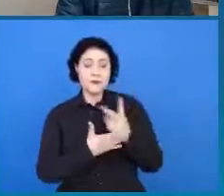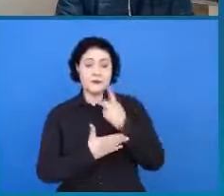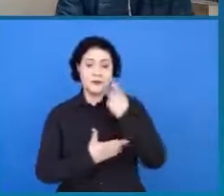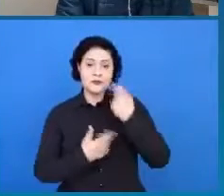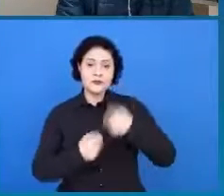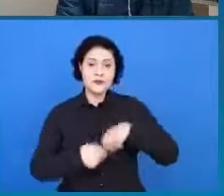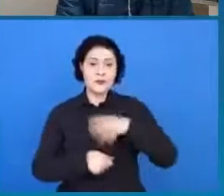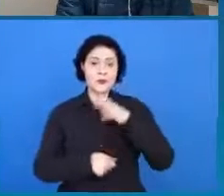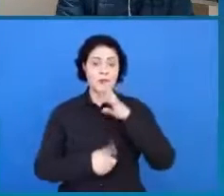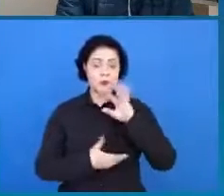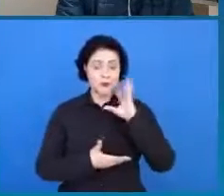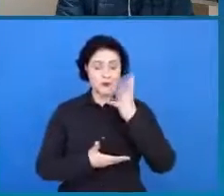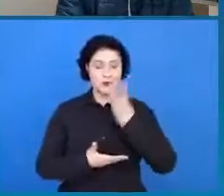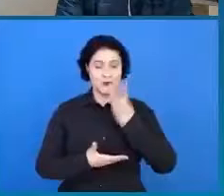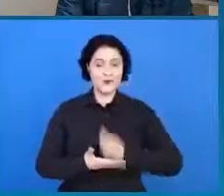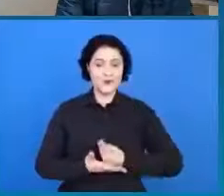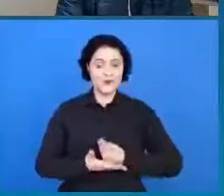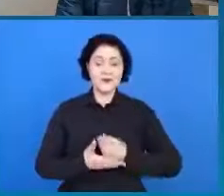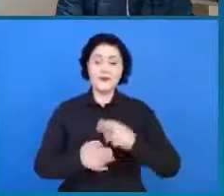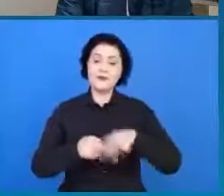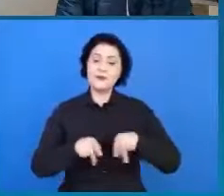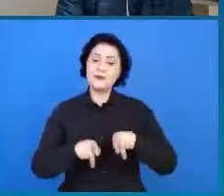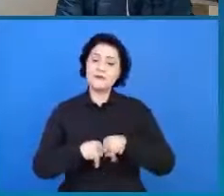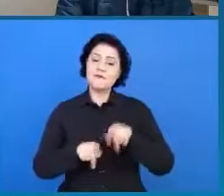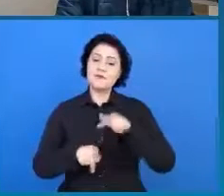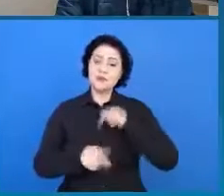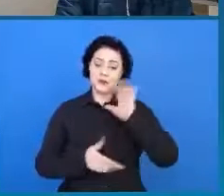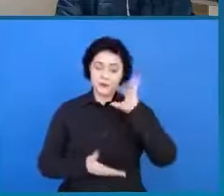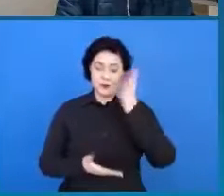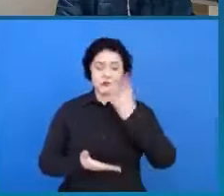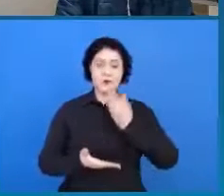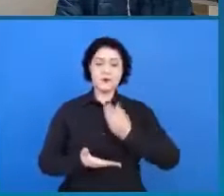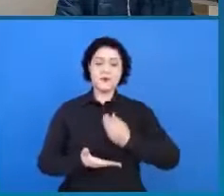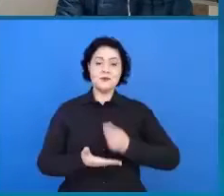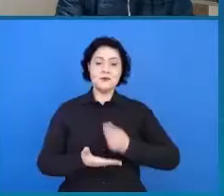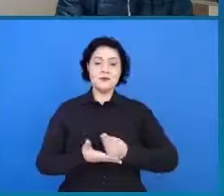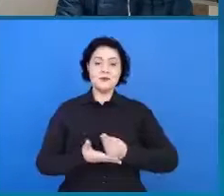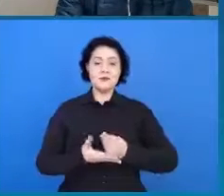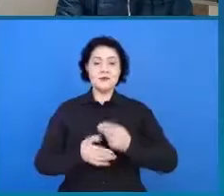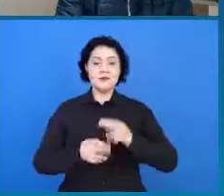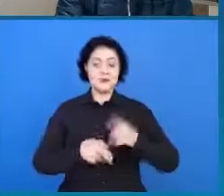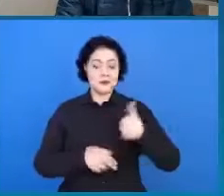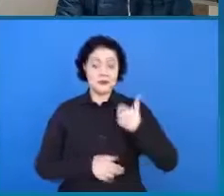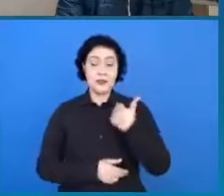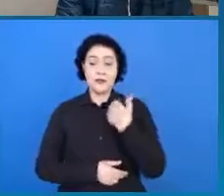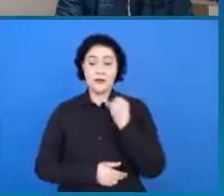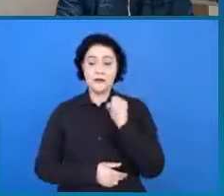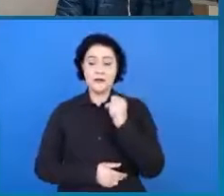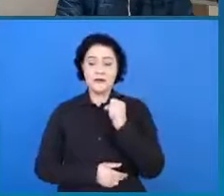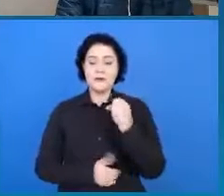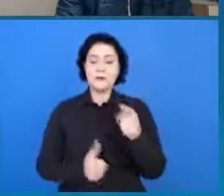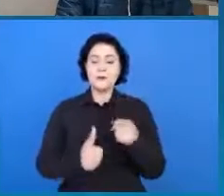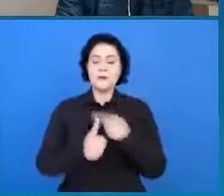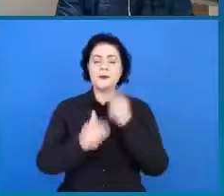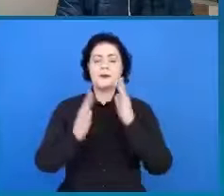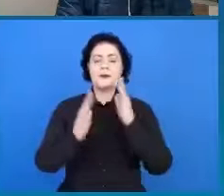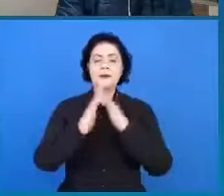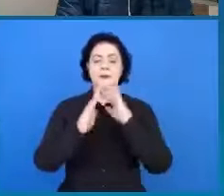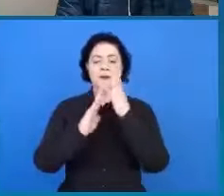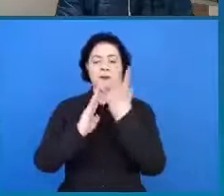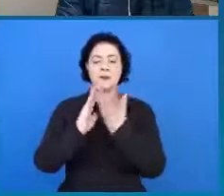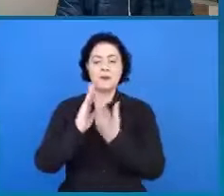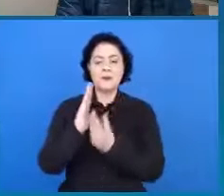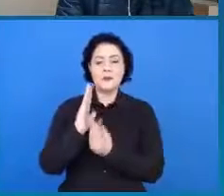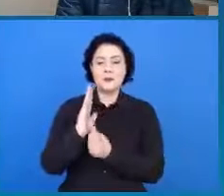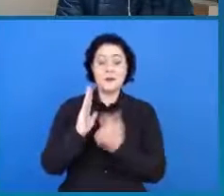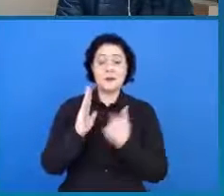que eu deveria conhecer o espiritismo e assim me tornei Espírita e o a primeira casa Espírita que frequentei aqui em